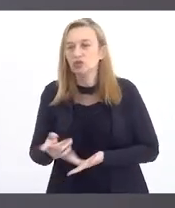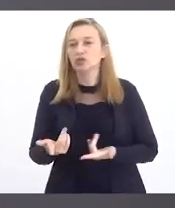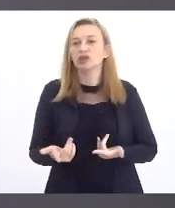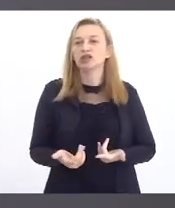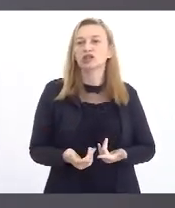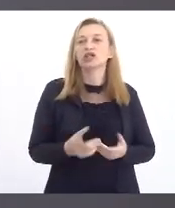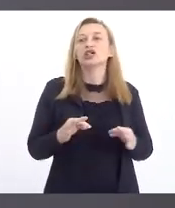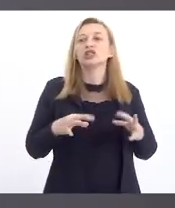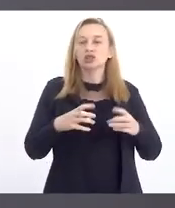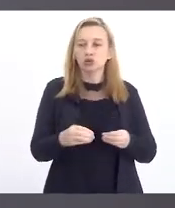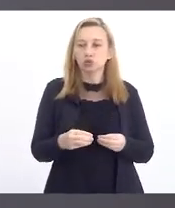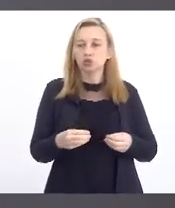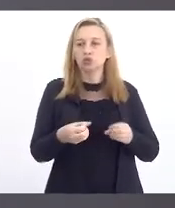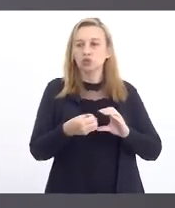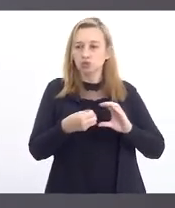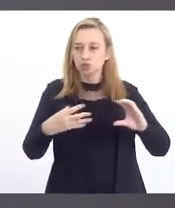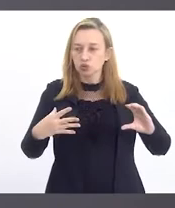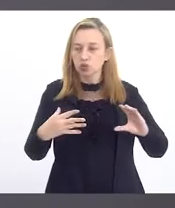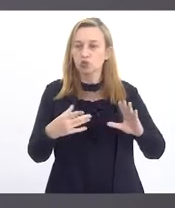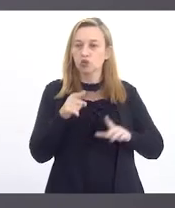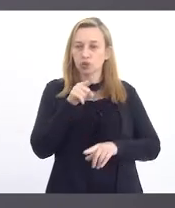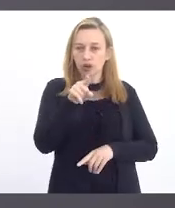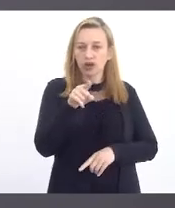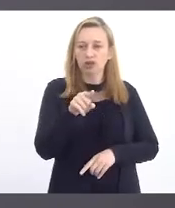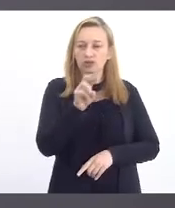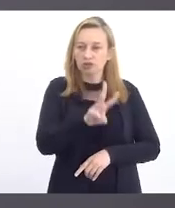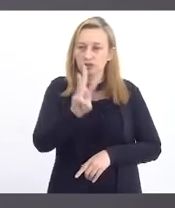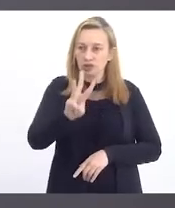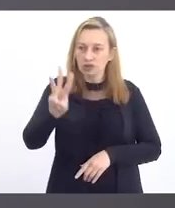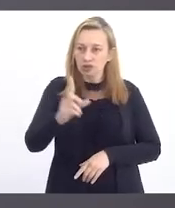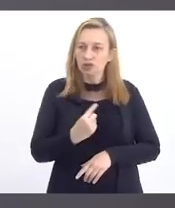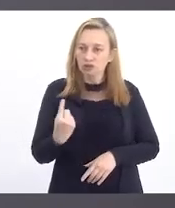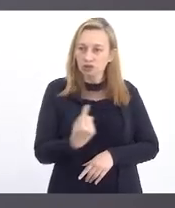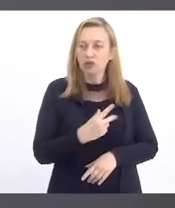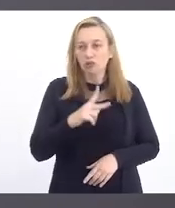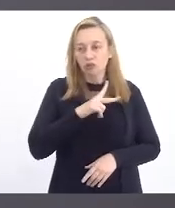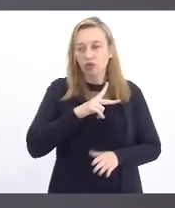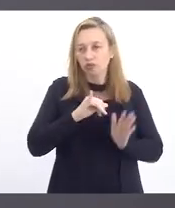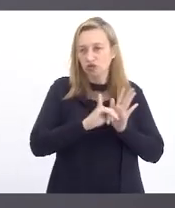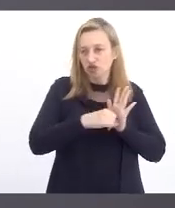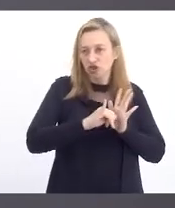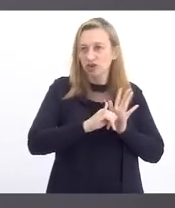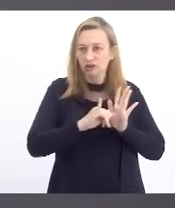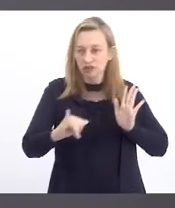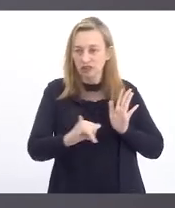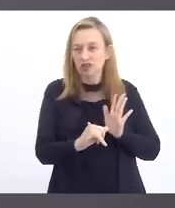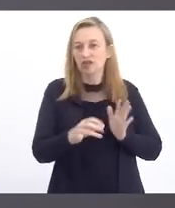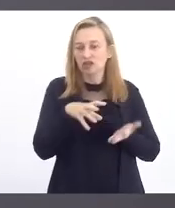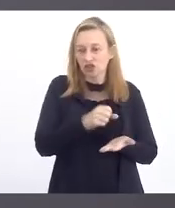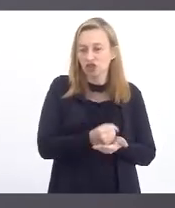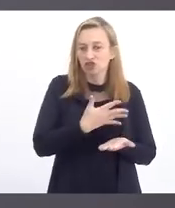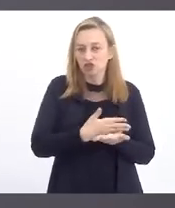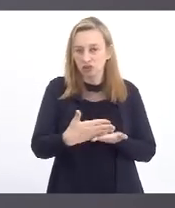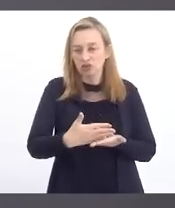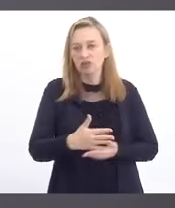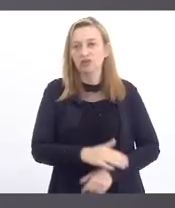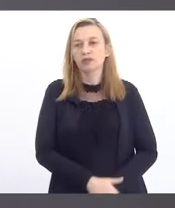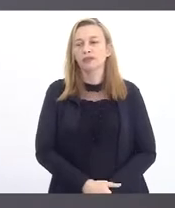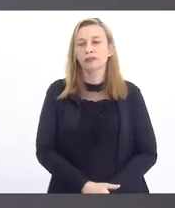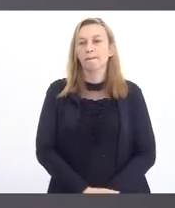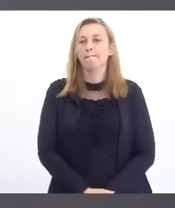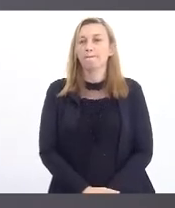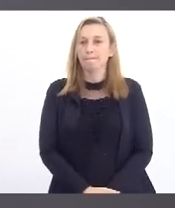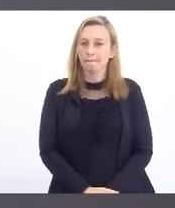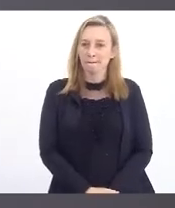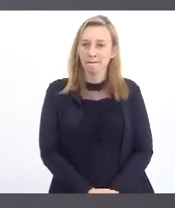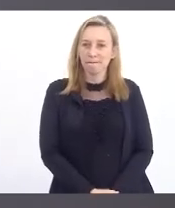aí está tudo caracterizado lá pela nossa, pelo nosso site e pelo próprio Diário Oficial, que registramos a ordem de início. Bom.